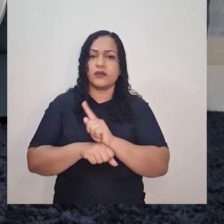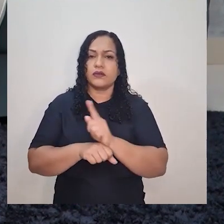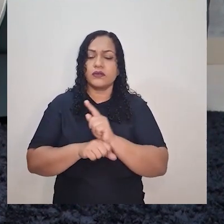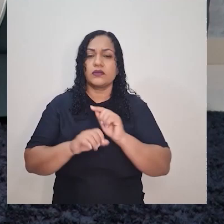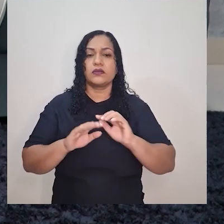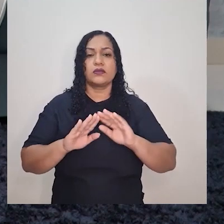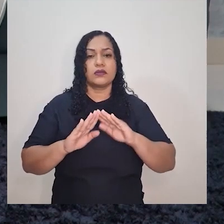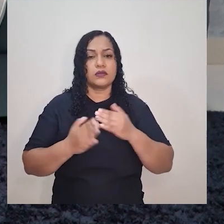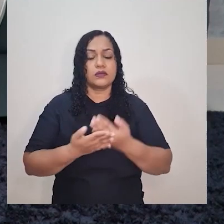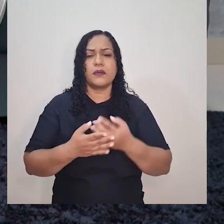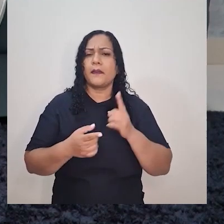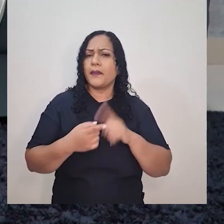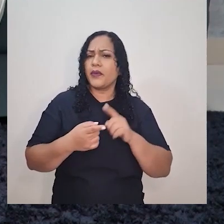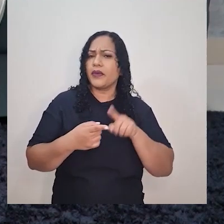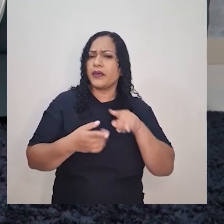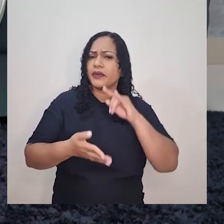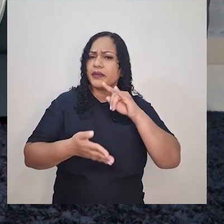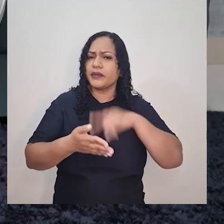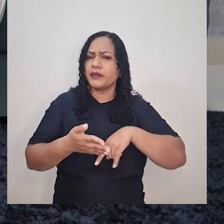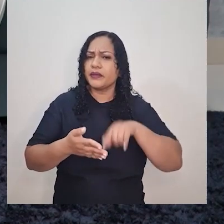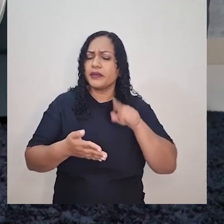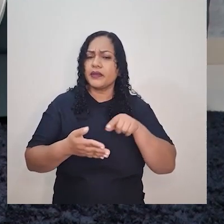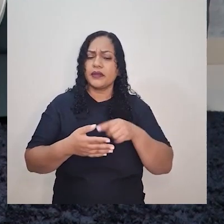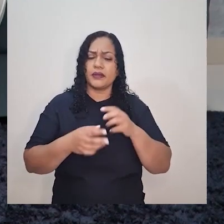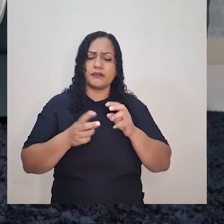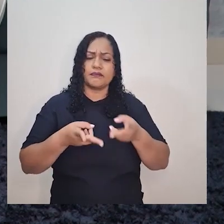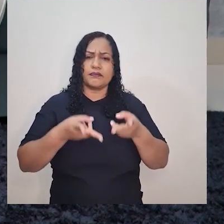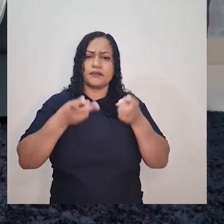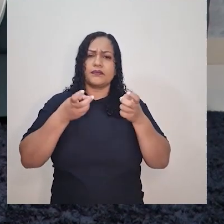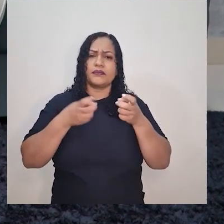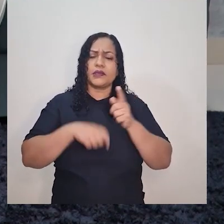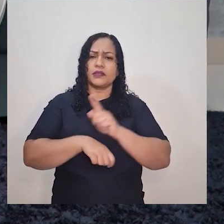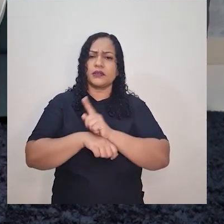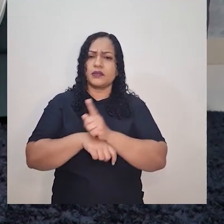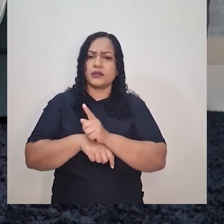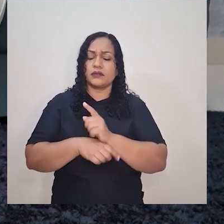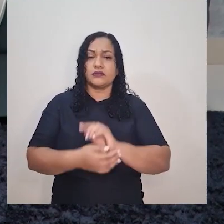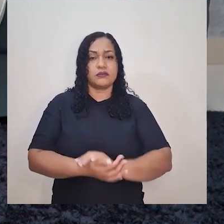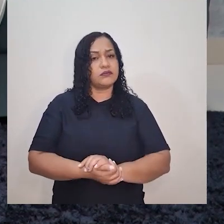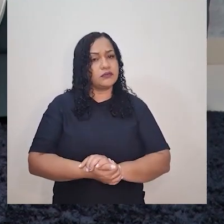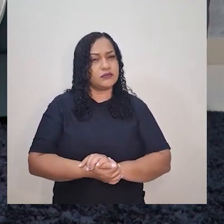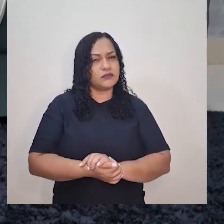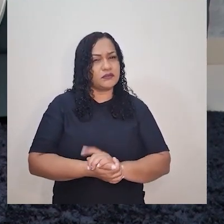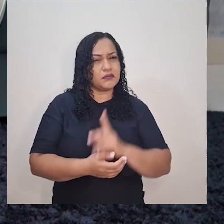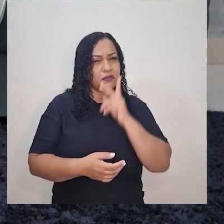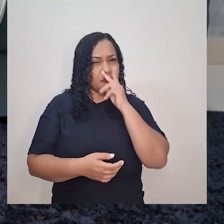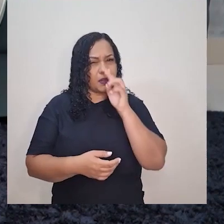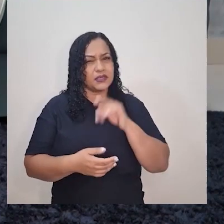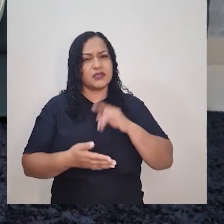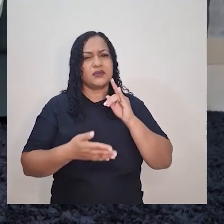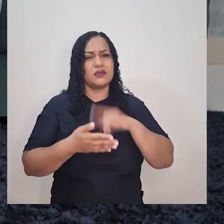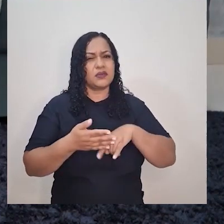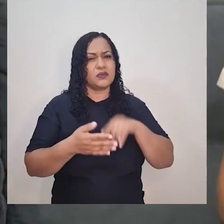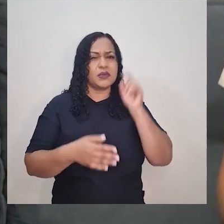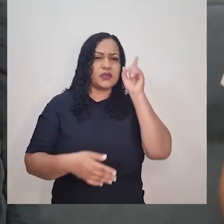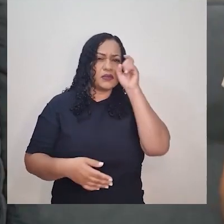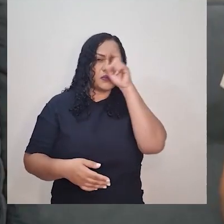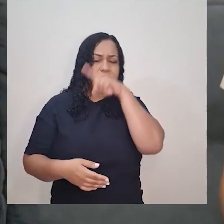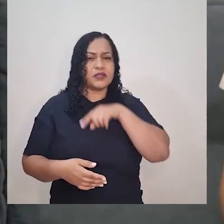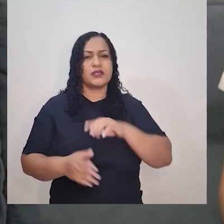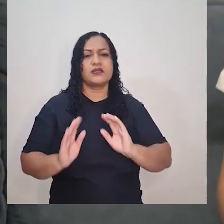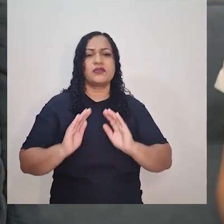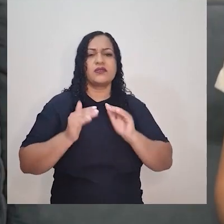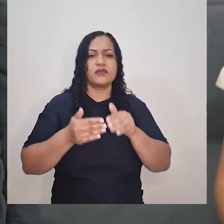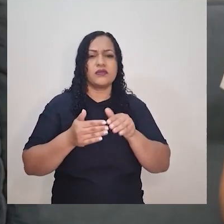ainda, por que esse documento é visto por gestores, por muitos gestores, como um documento burocrático? Quando